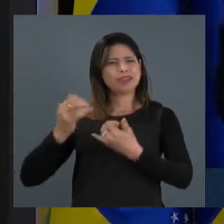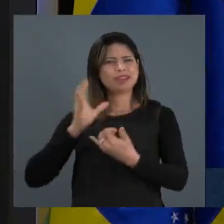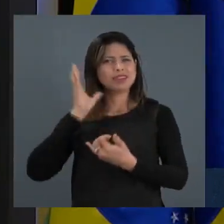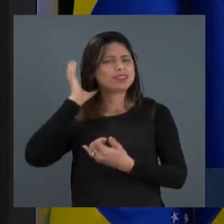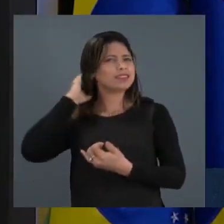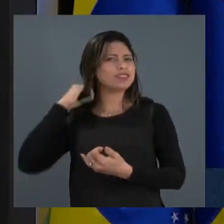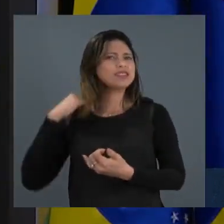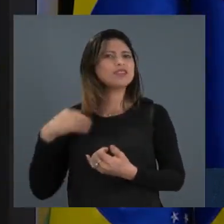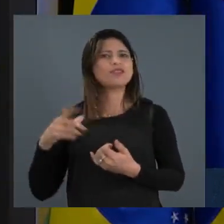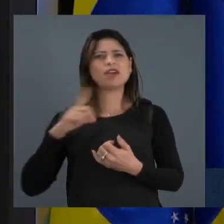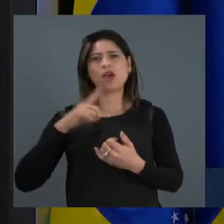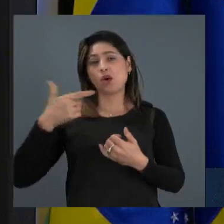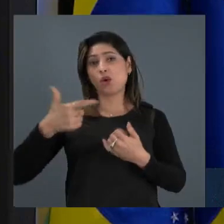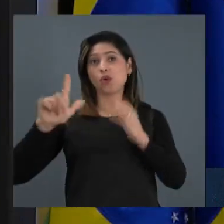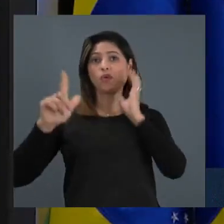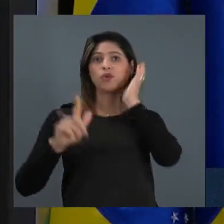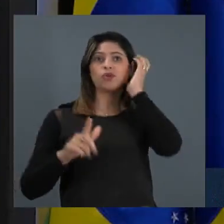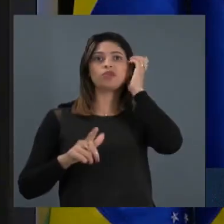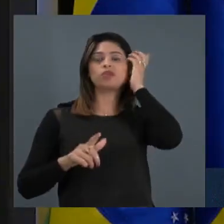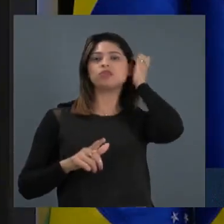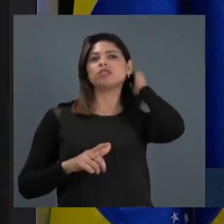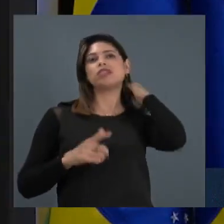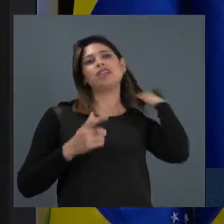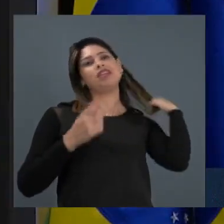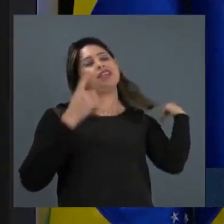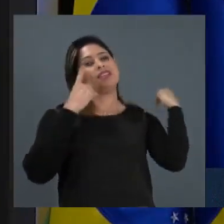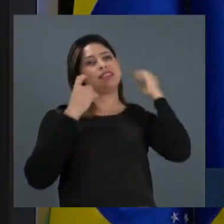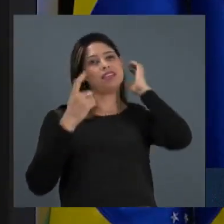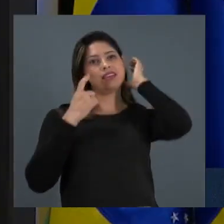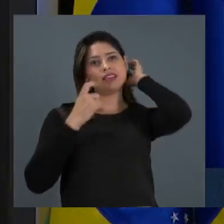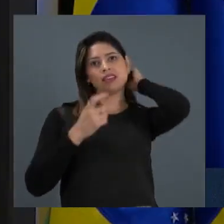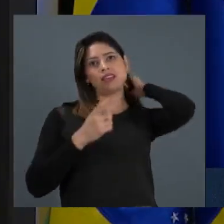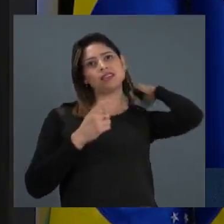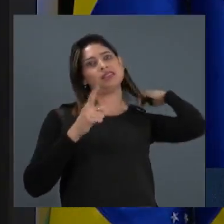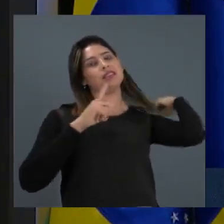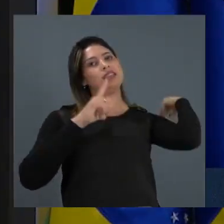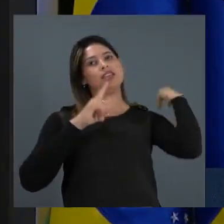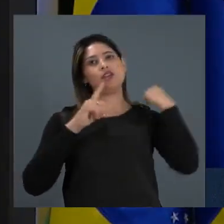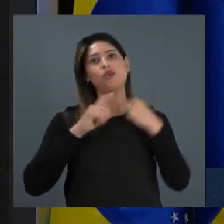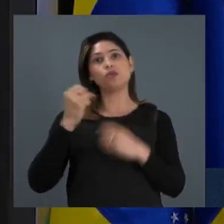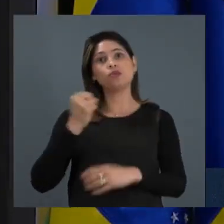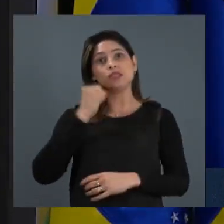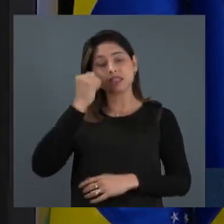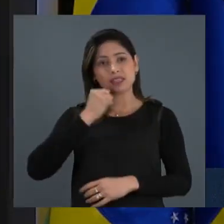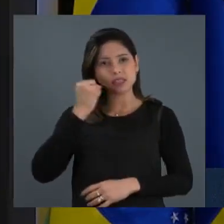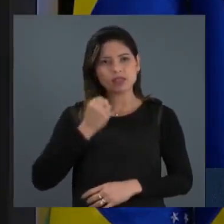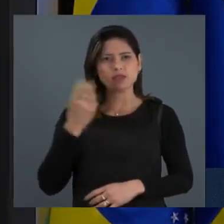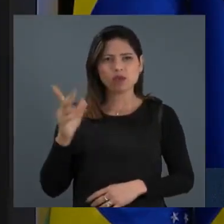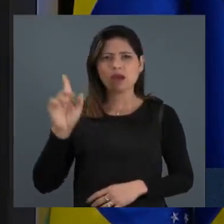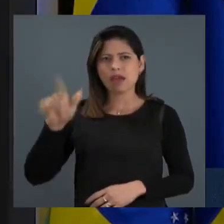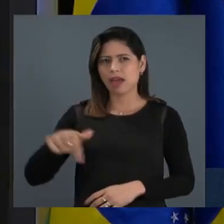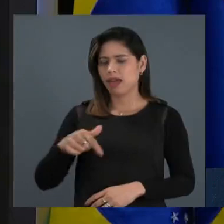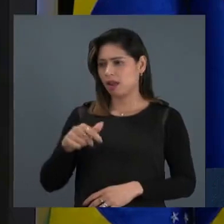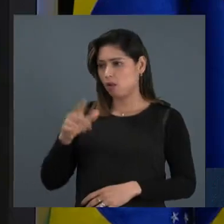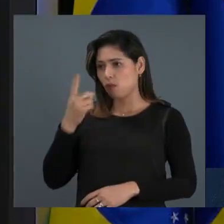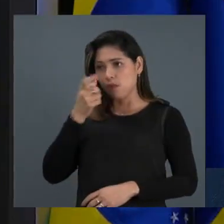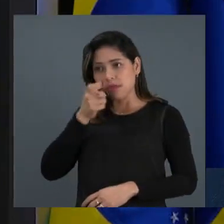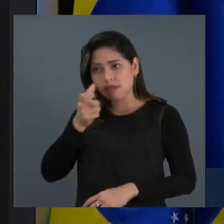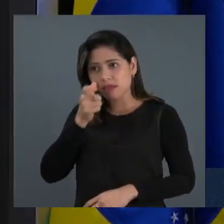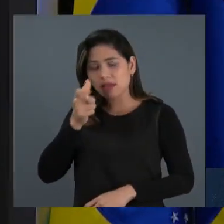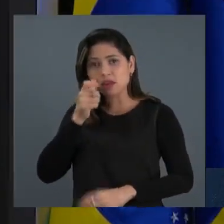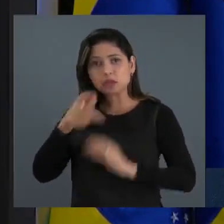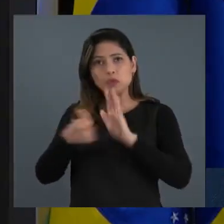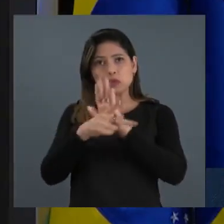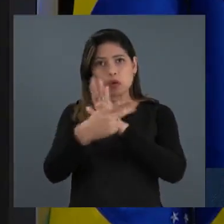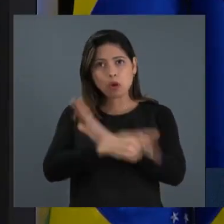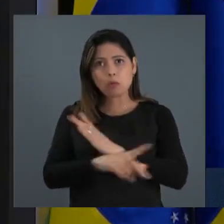interesses, e a gente sabe, porque nós somos do Nordeste, senador Stevenson é do Nordeste, o interesse é a prostituição infanto-juvenil. Nós